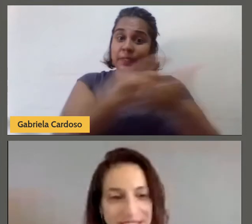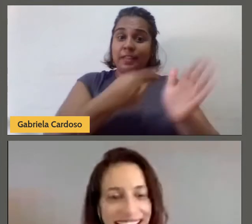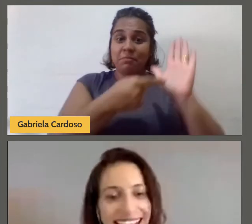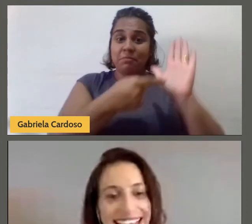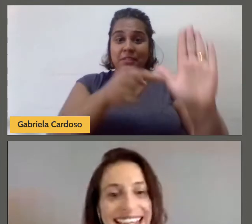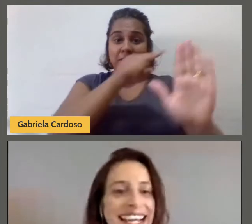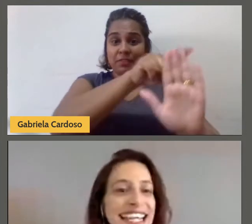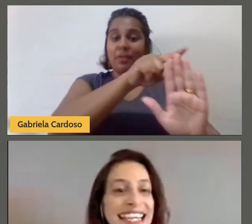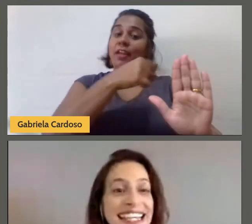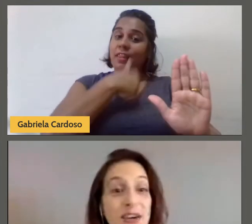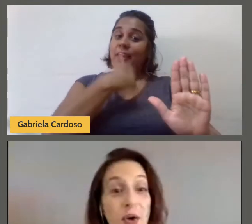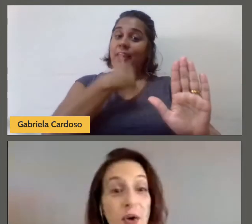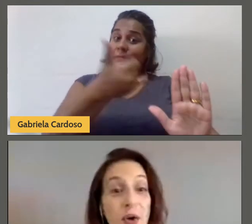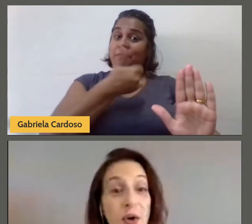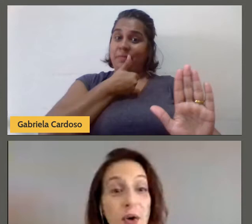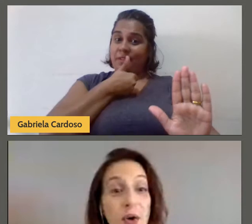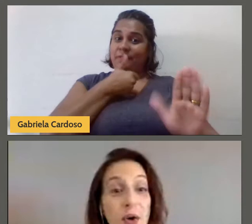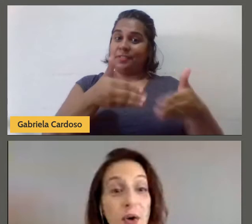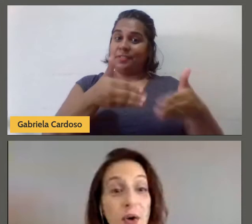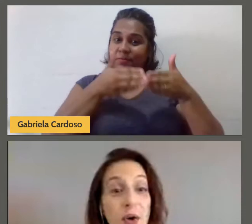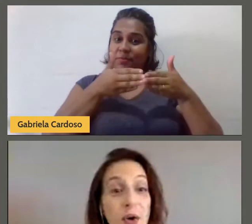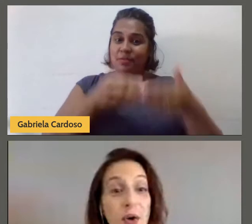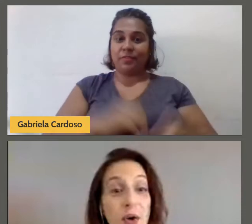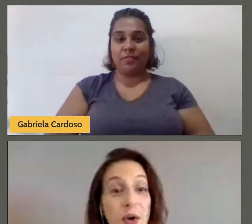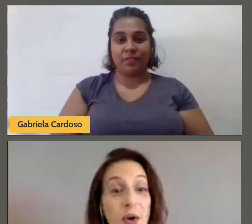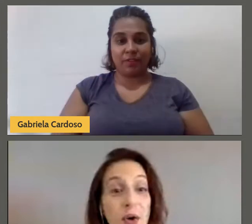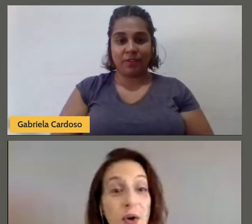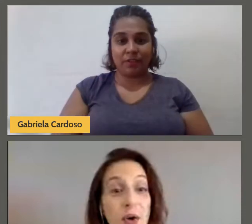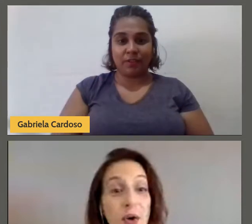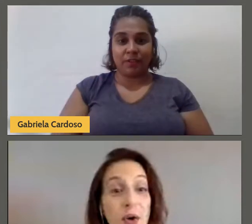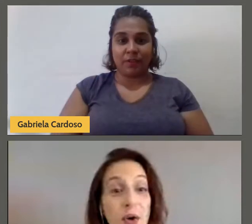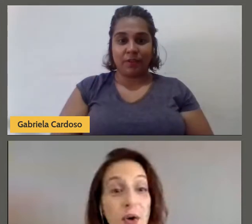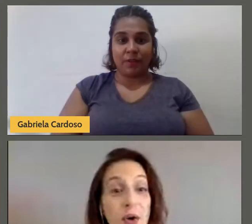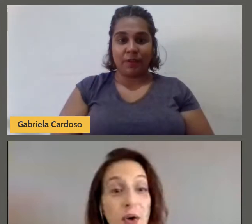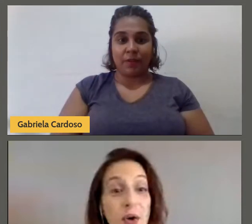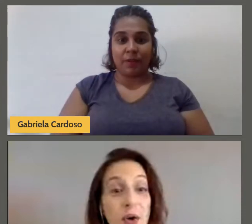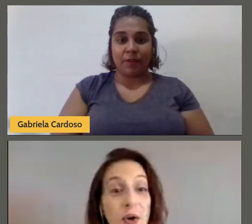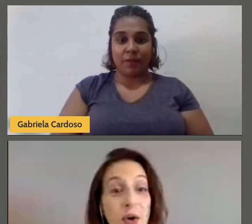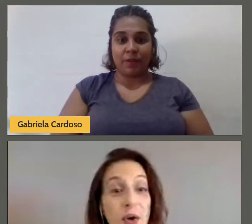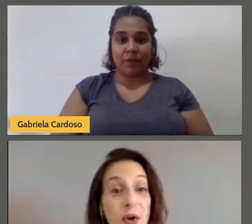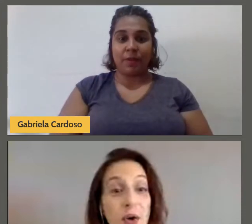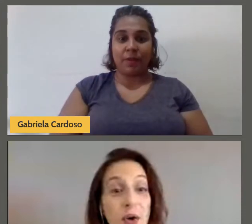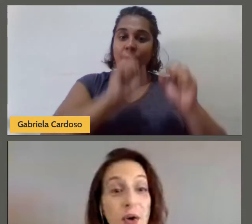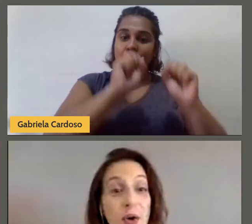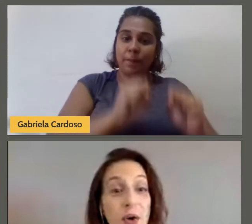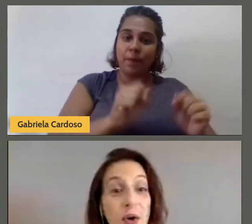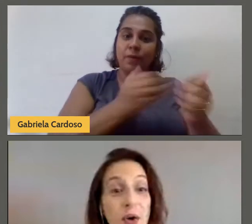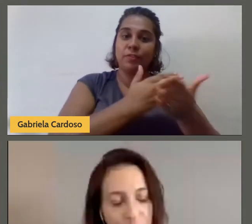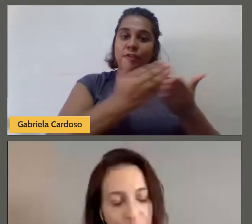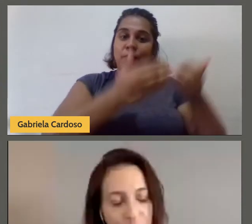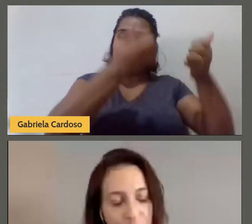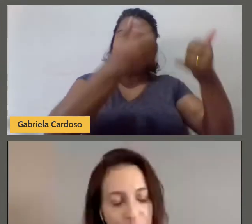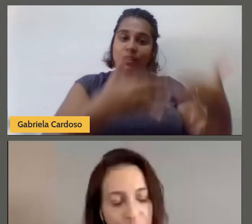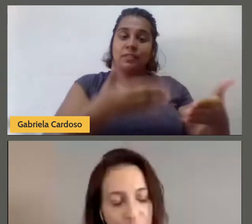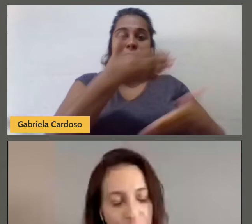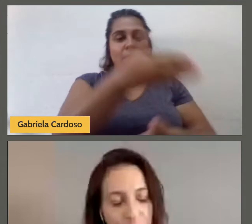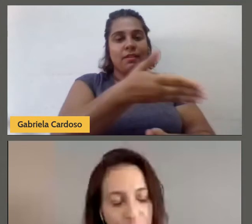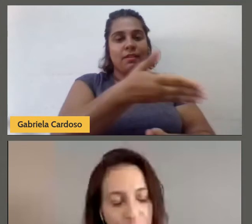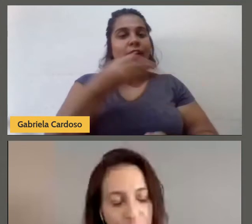e que comece já falando um pouquinho explicando melhor o que a Migraflix faz. Bem-vinda.